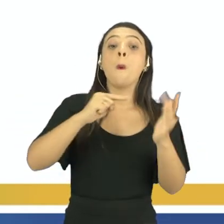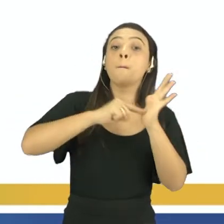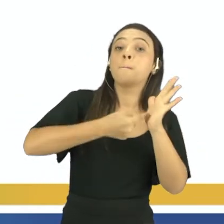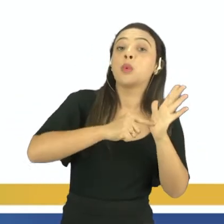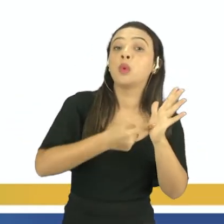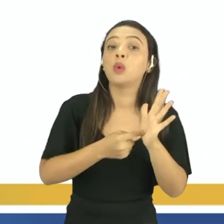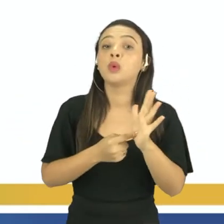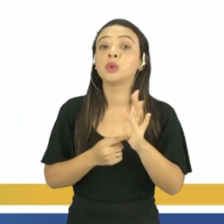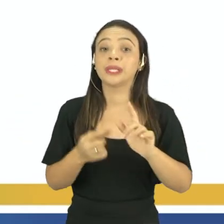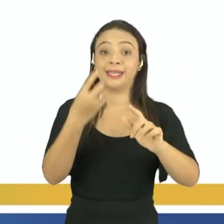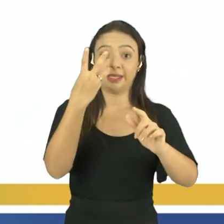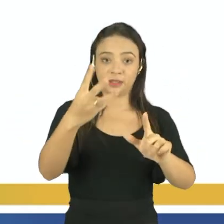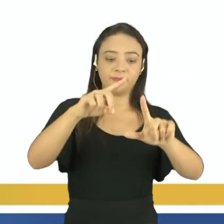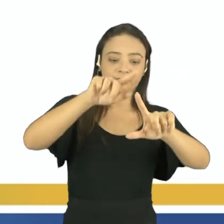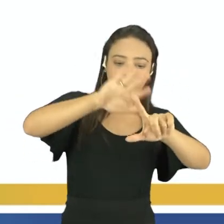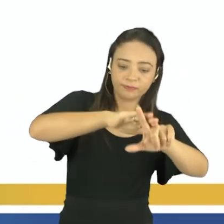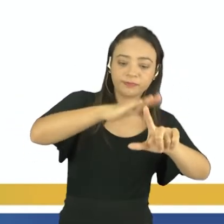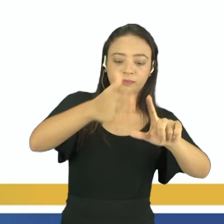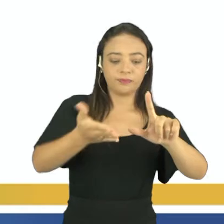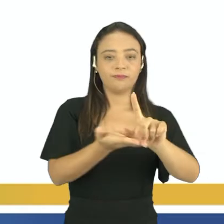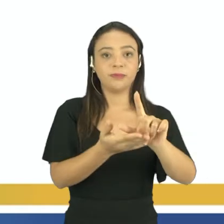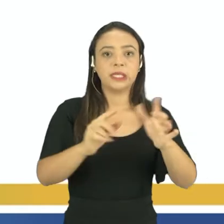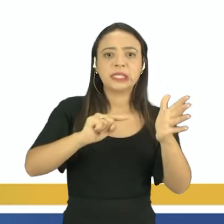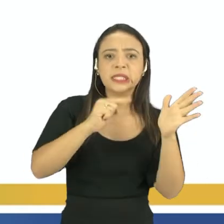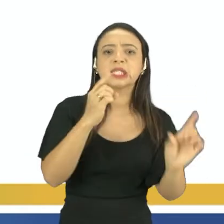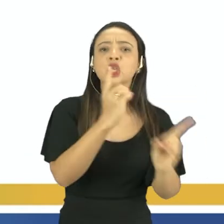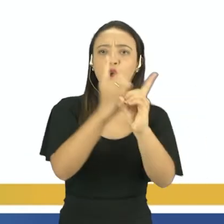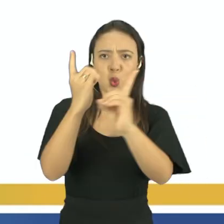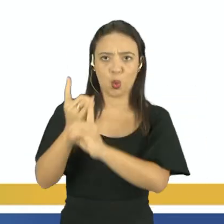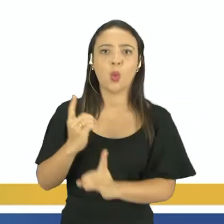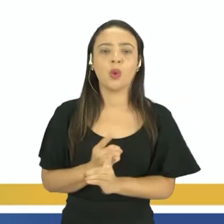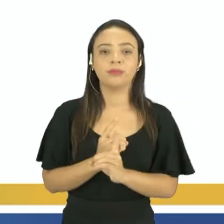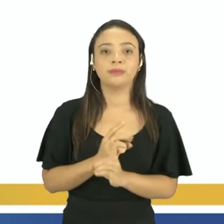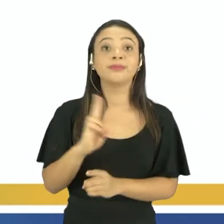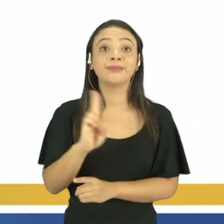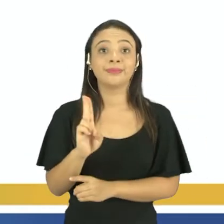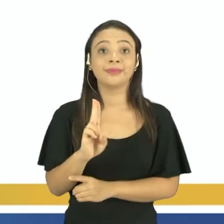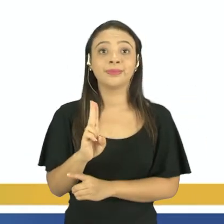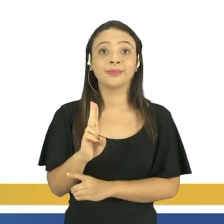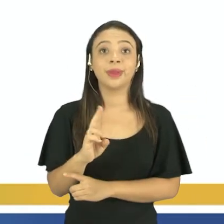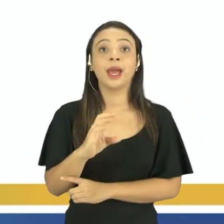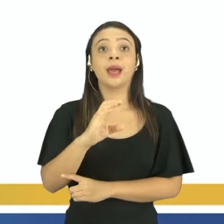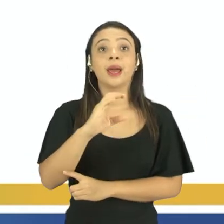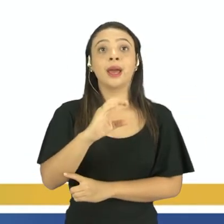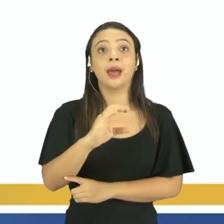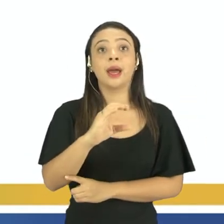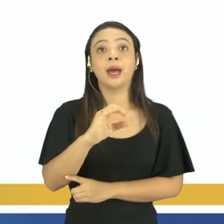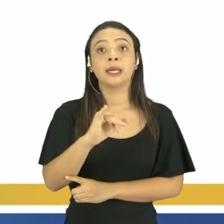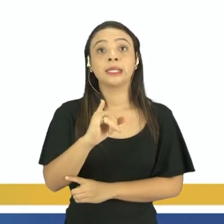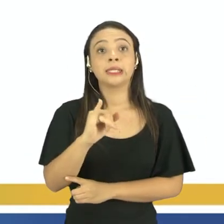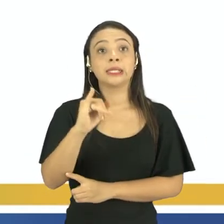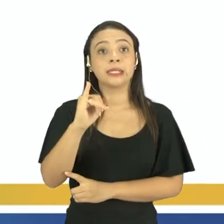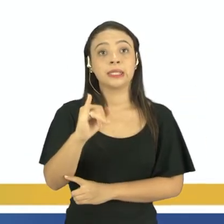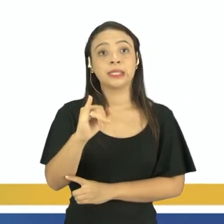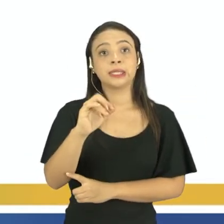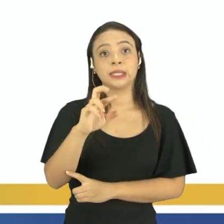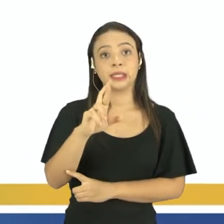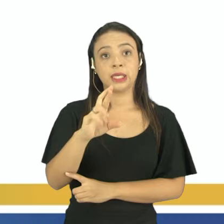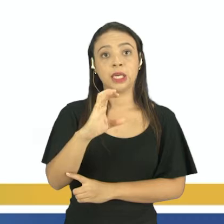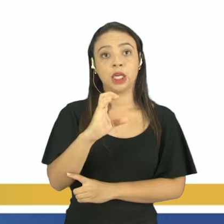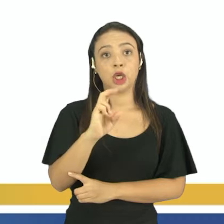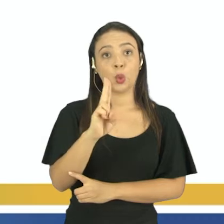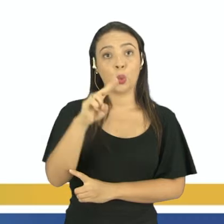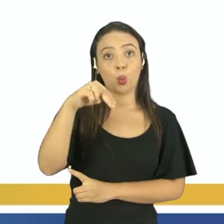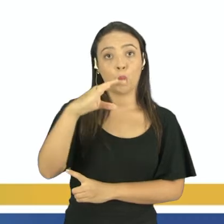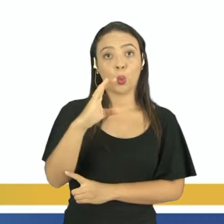né, essas três mediatrizes aí se encontram, se unem, é denominado de circuncentro, gente. Observem